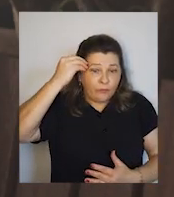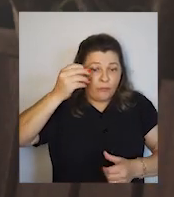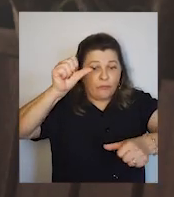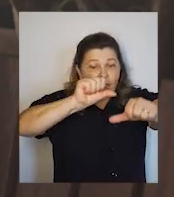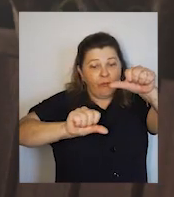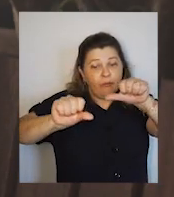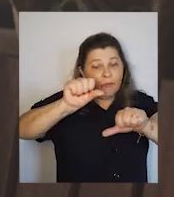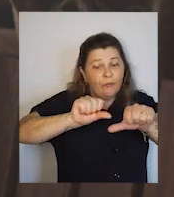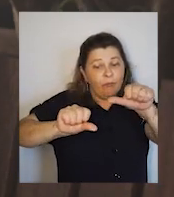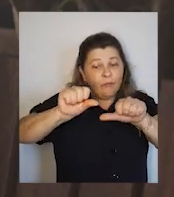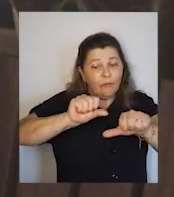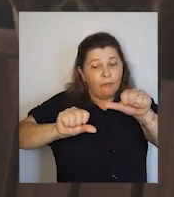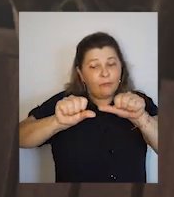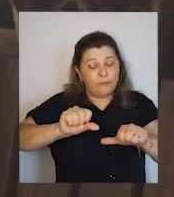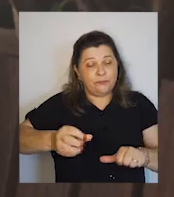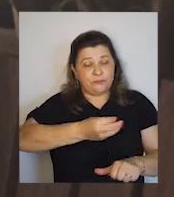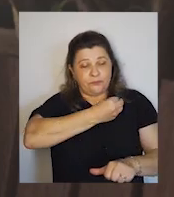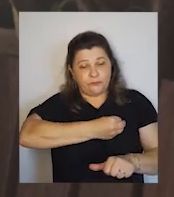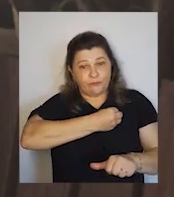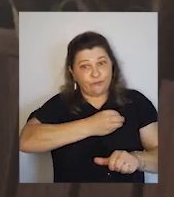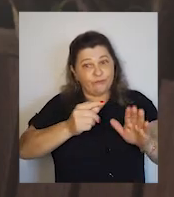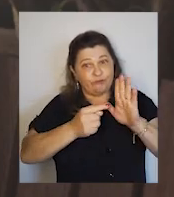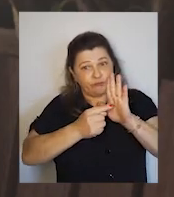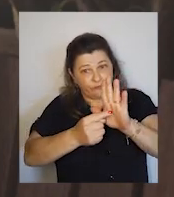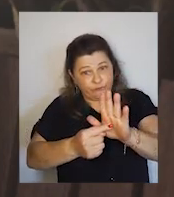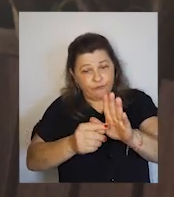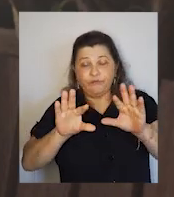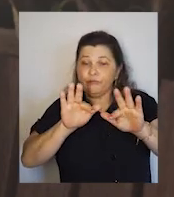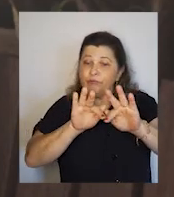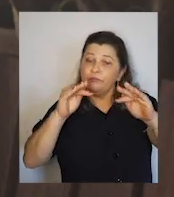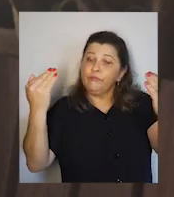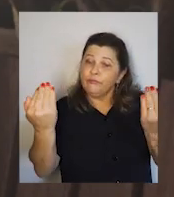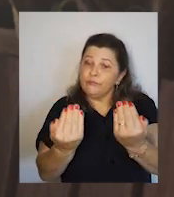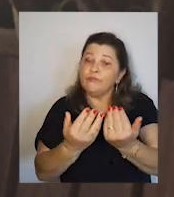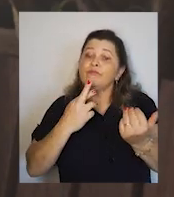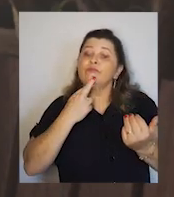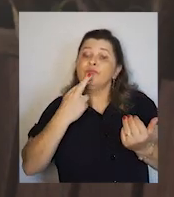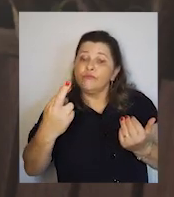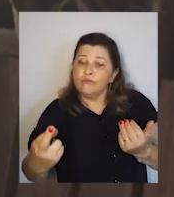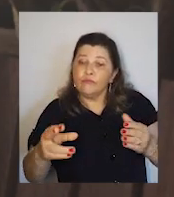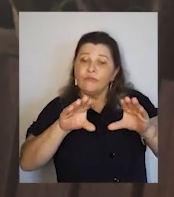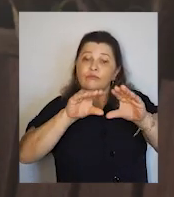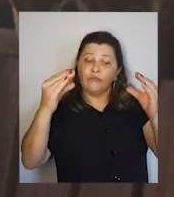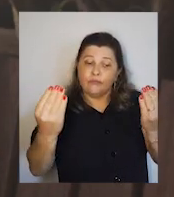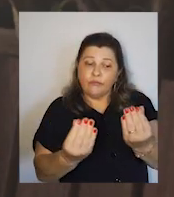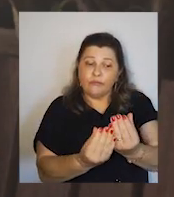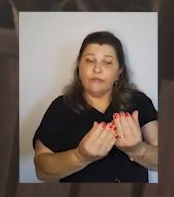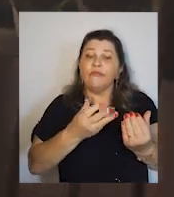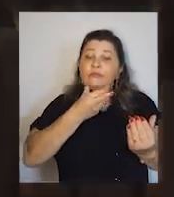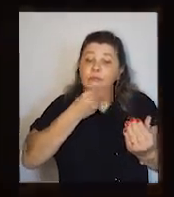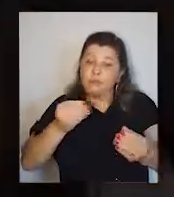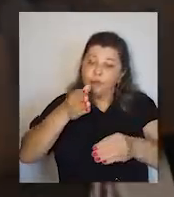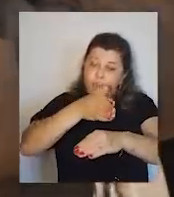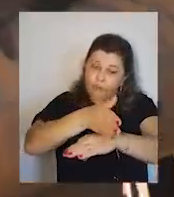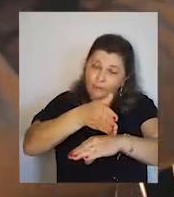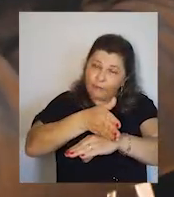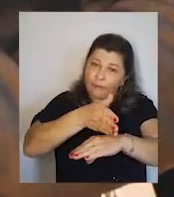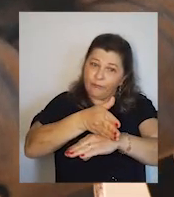qualidade de vida, e isso acaba repercutindo em toda a família e toda a comunidade na qual este homem está